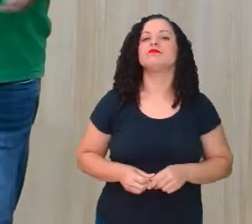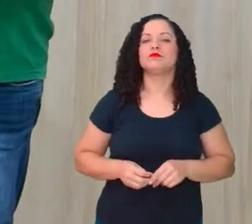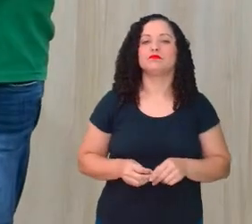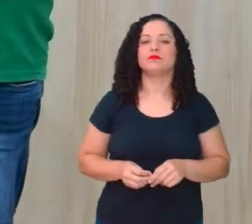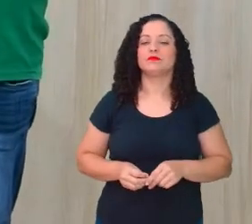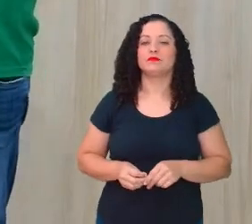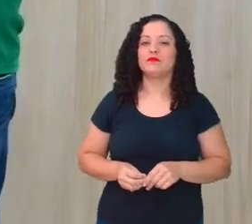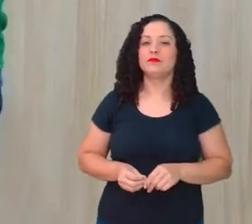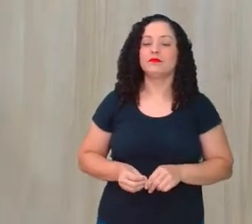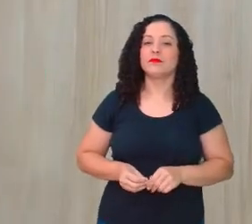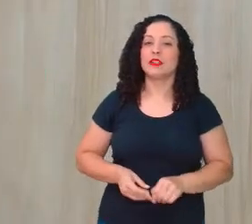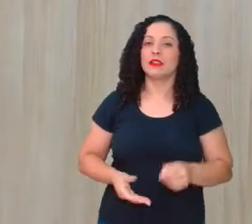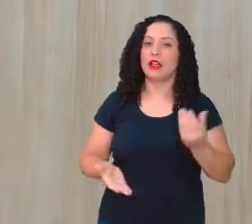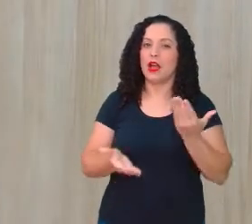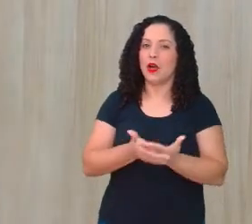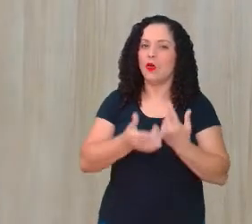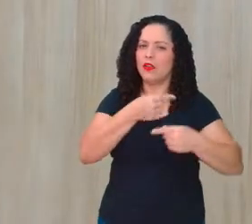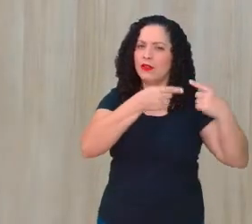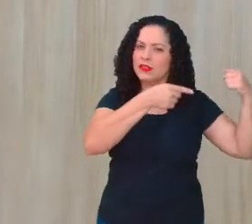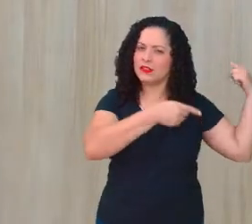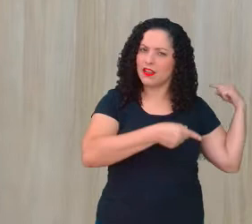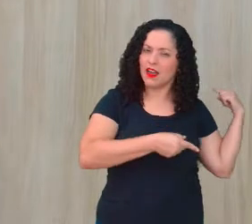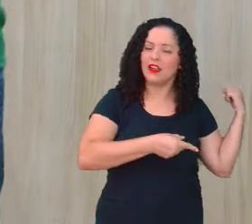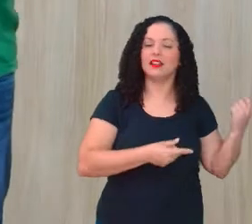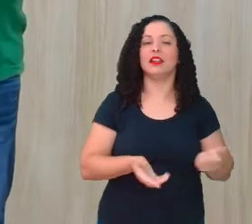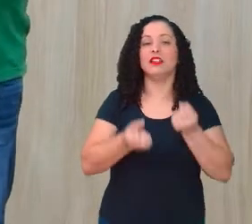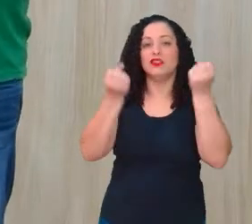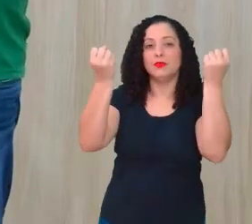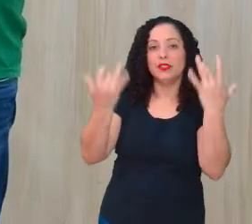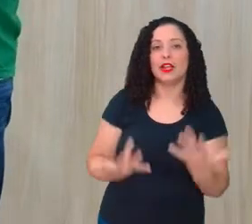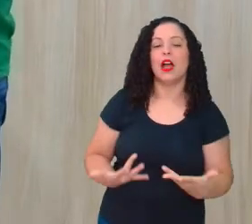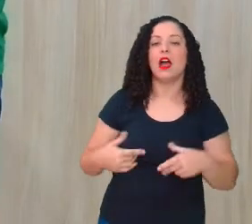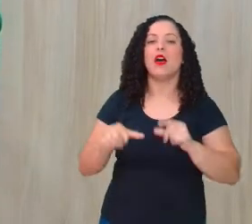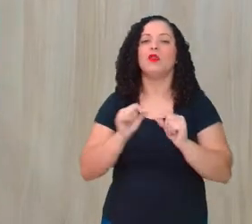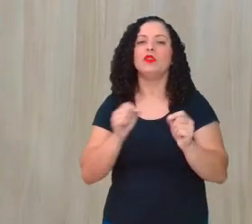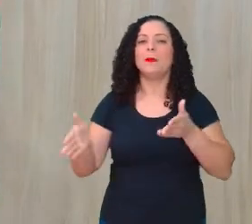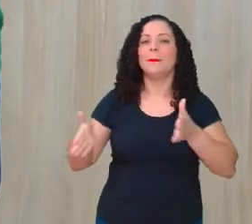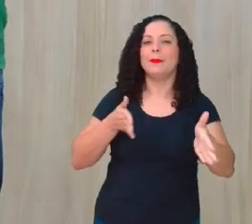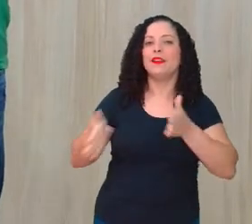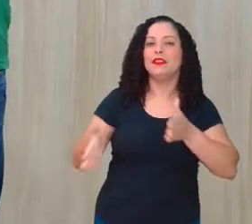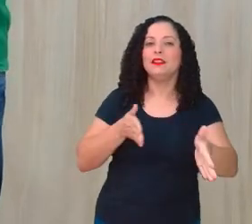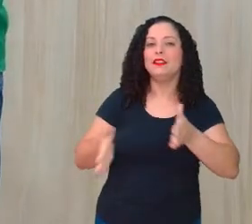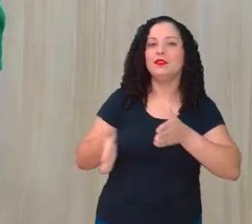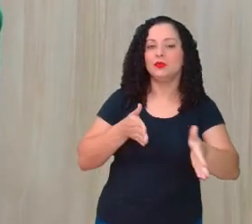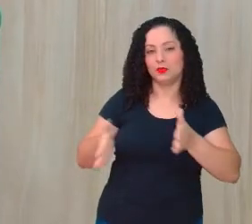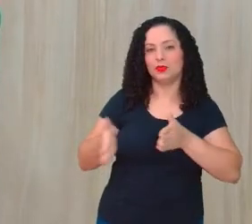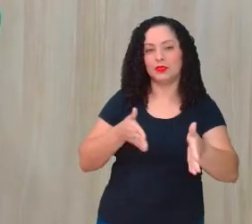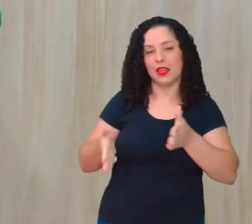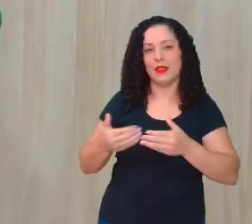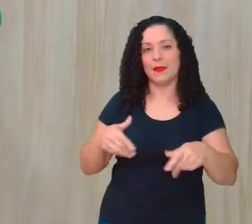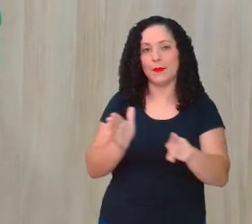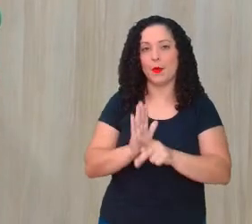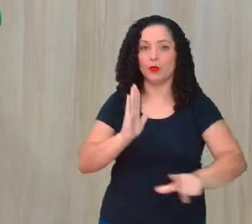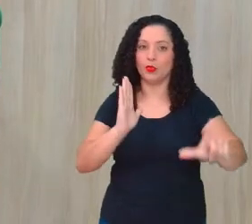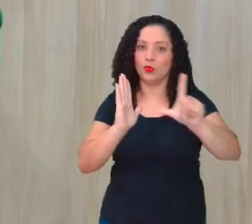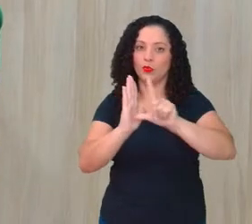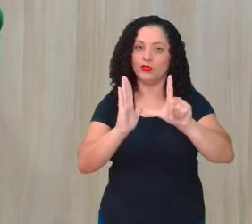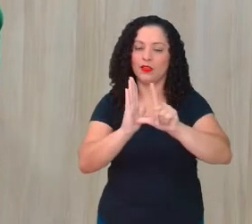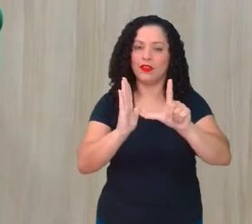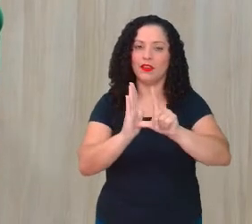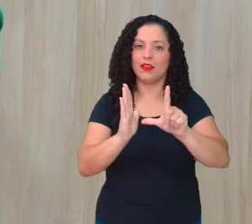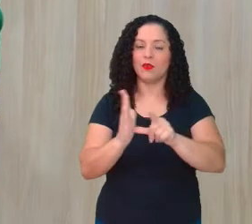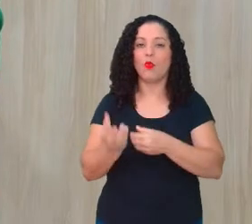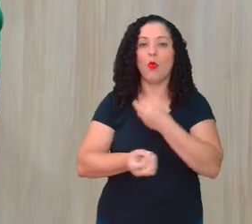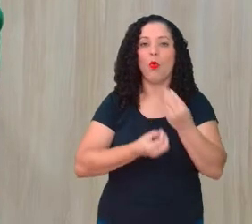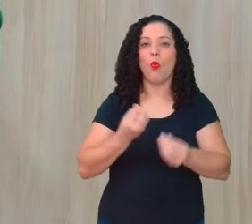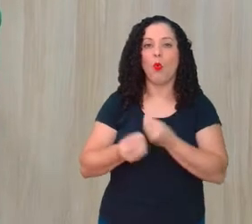na aula passada, né? Origem da reforma, sobre o luteranismo. Hoje a gente vai ver como a reforma se espalhou para o resto